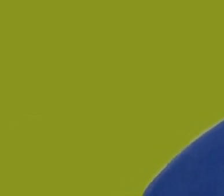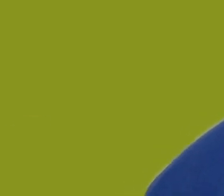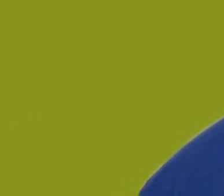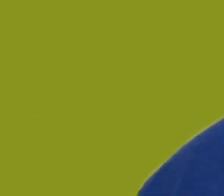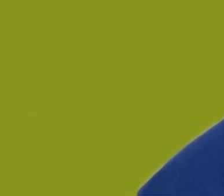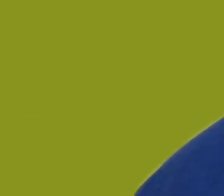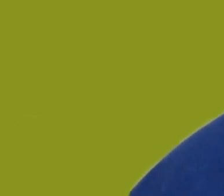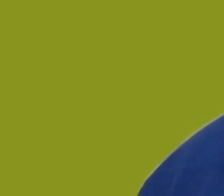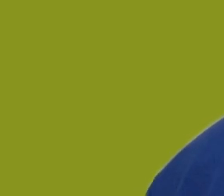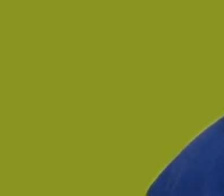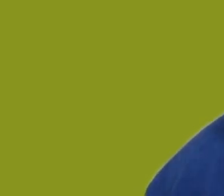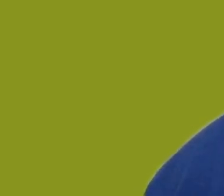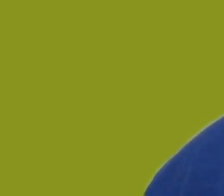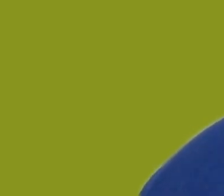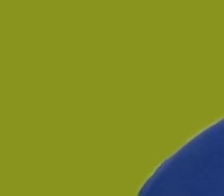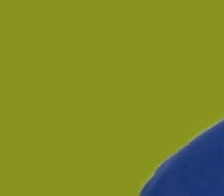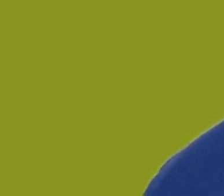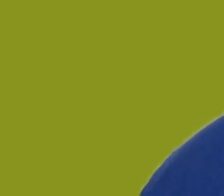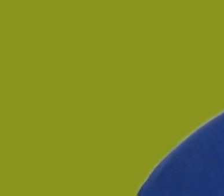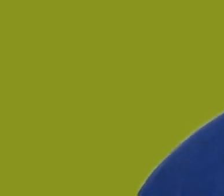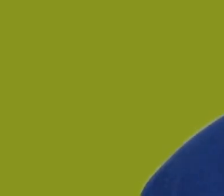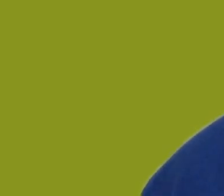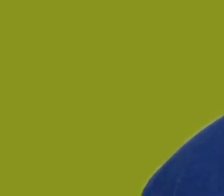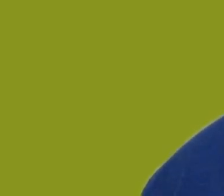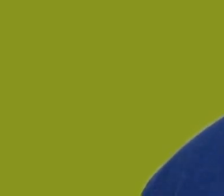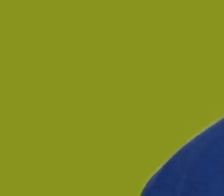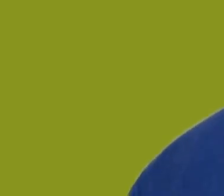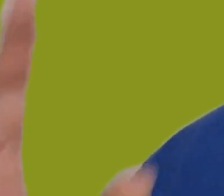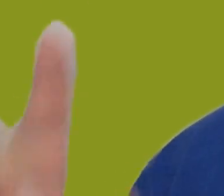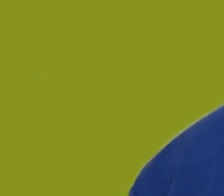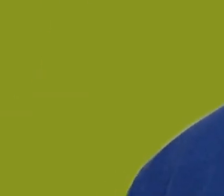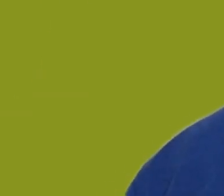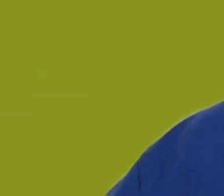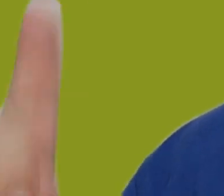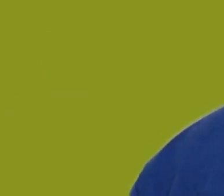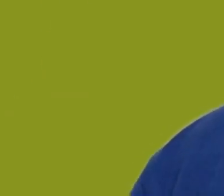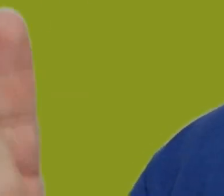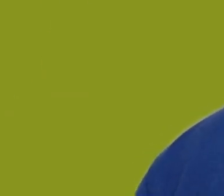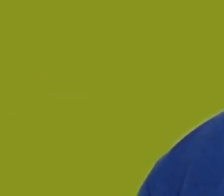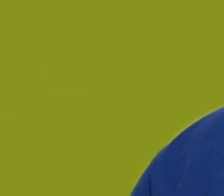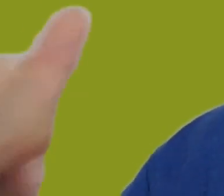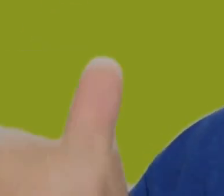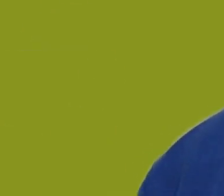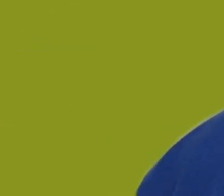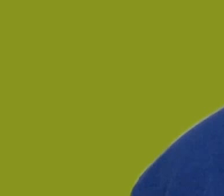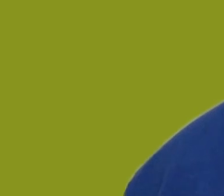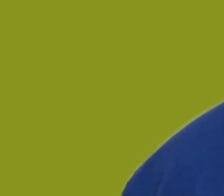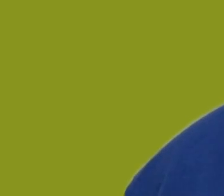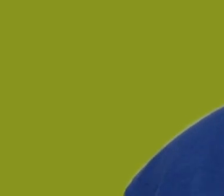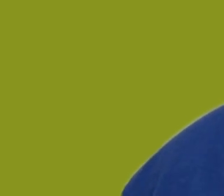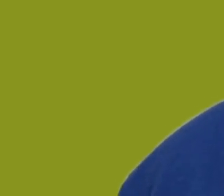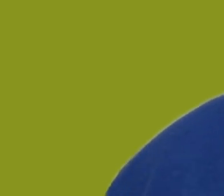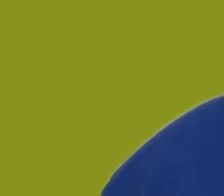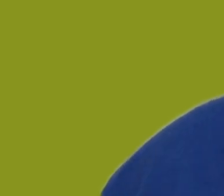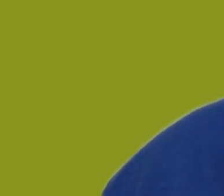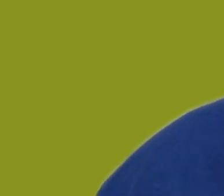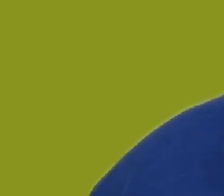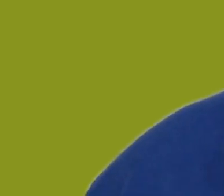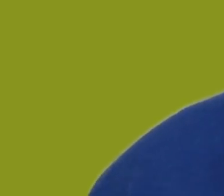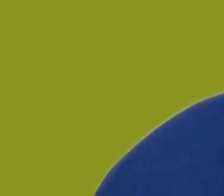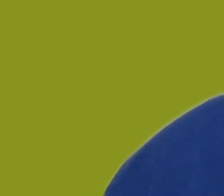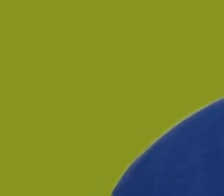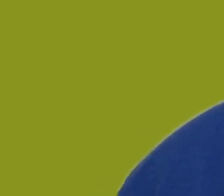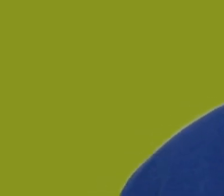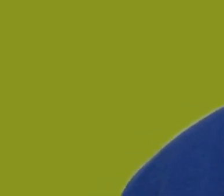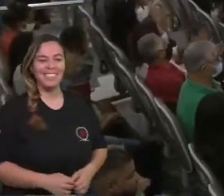outras pessoas também vão ser tocadas pelo teu testemunho. Vamos agora pro vídeo. Então não se esquece, compartilha, comenta, se inscreve. Isso ajuda o canal. Deus